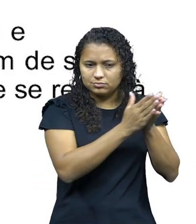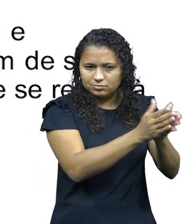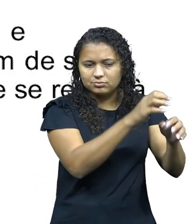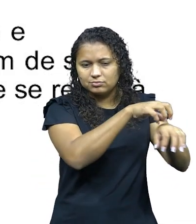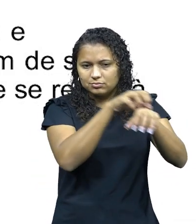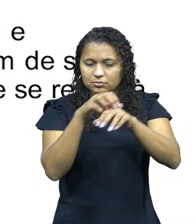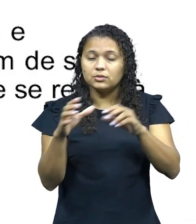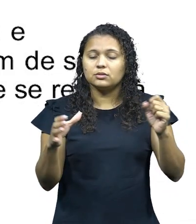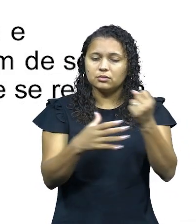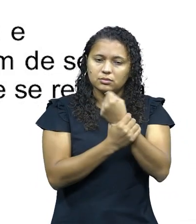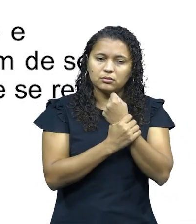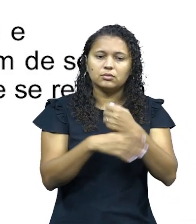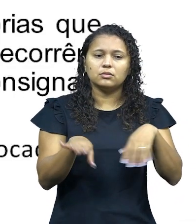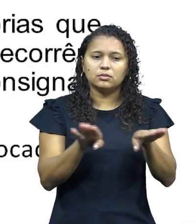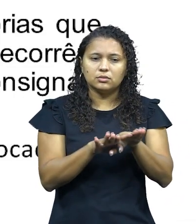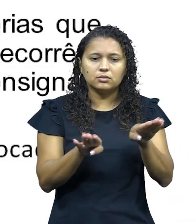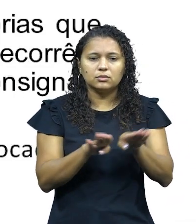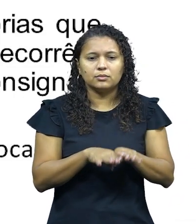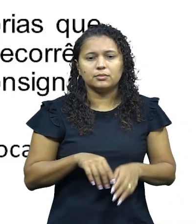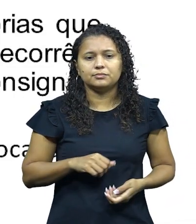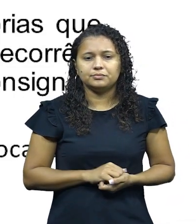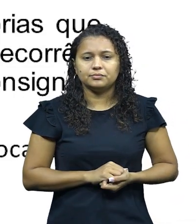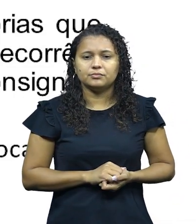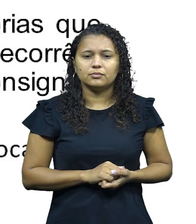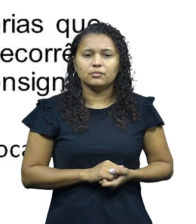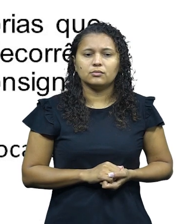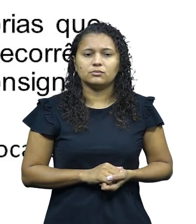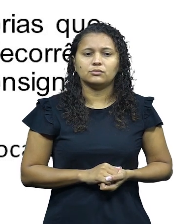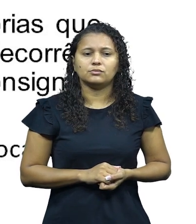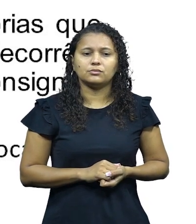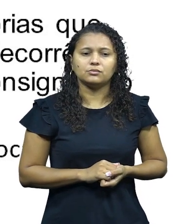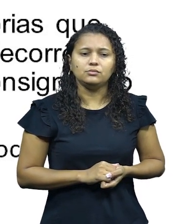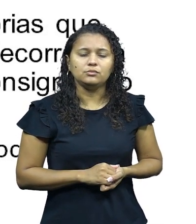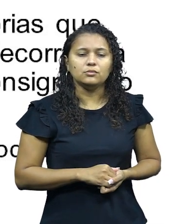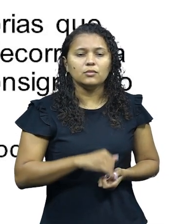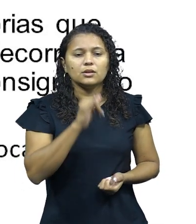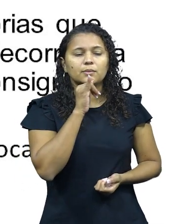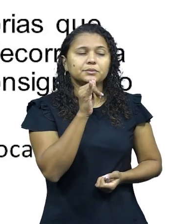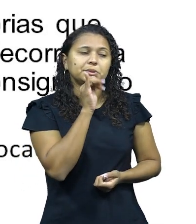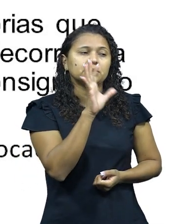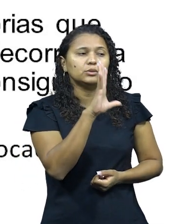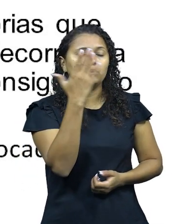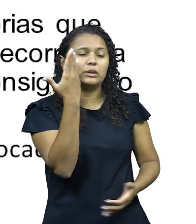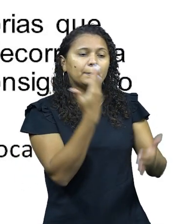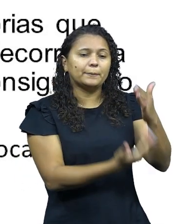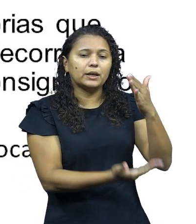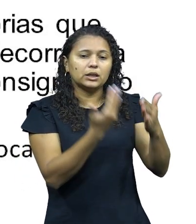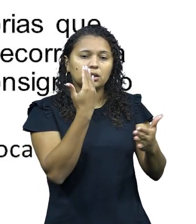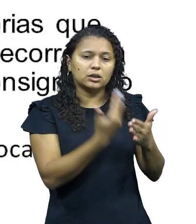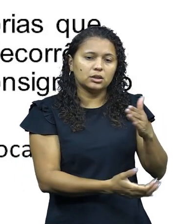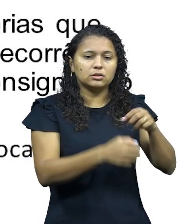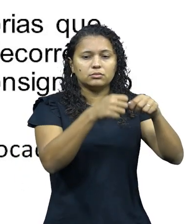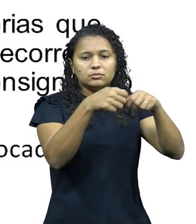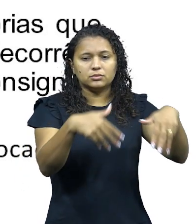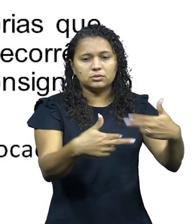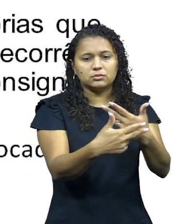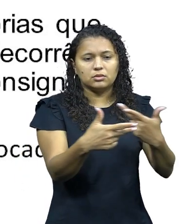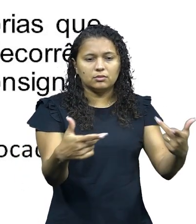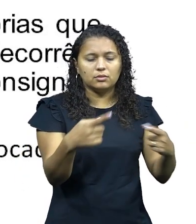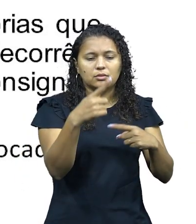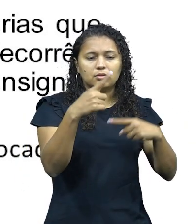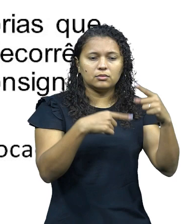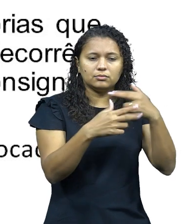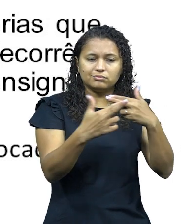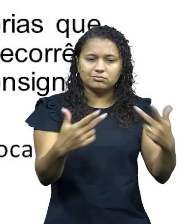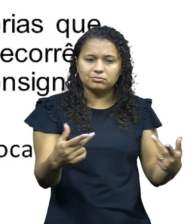refere à segurança da embarcação. Esse operador, ele também é responsável direto pelas perdas